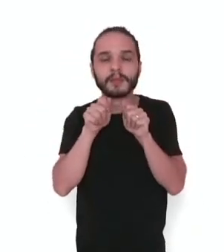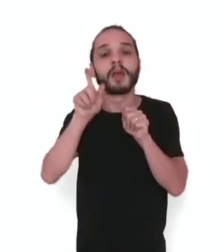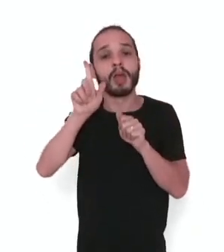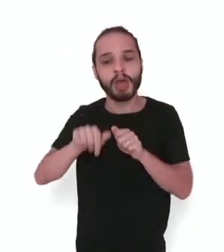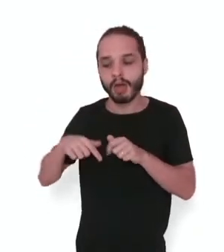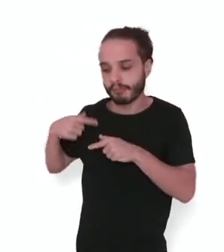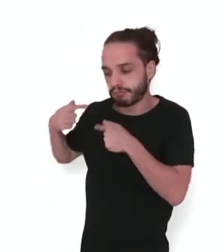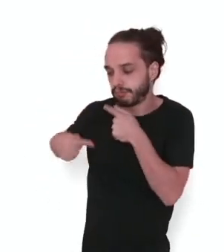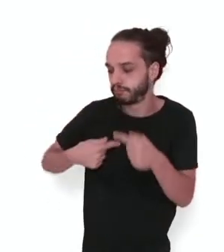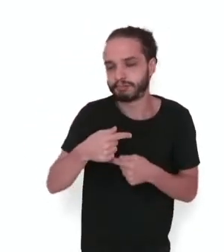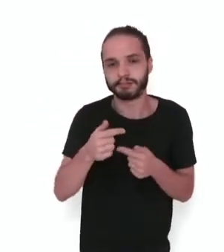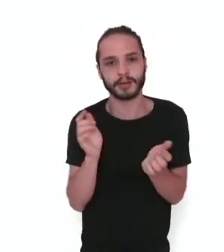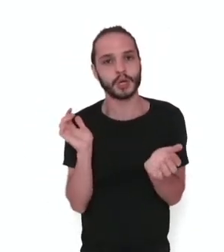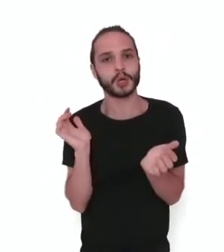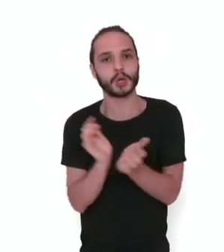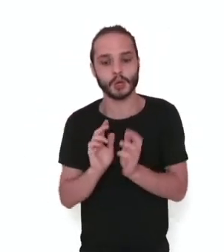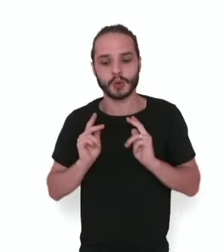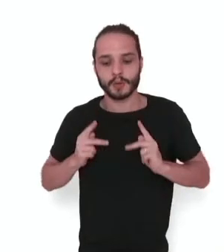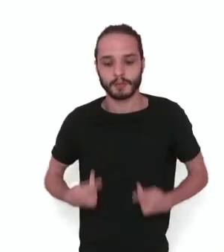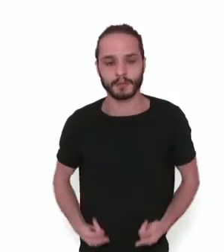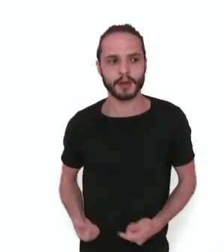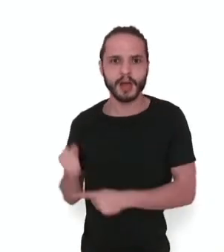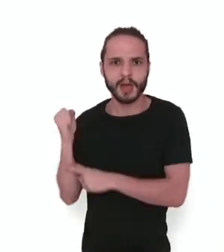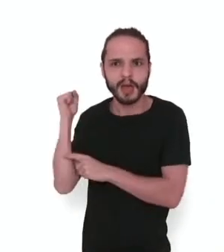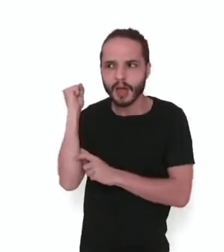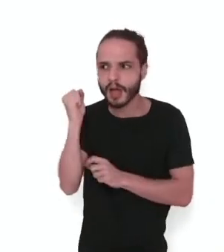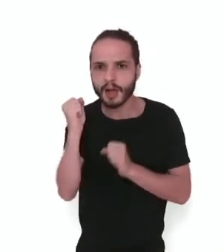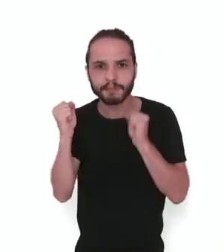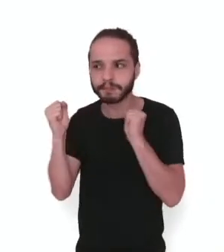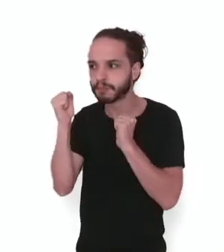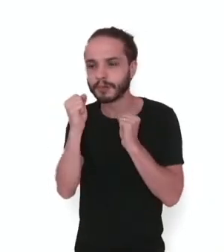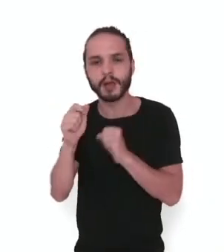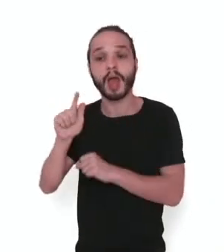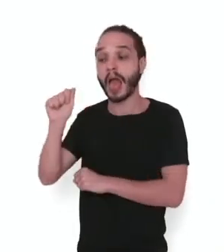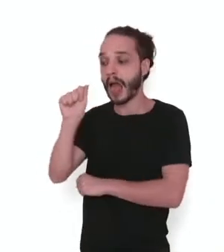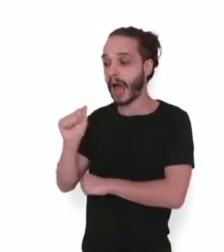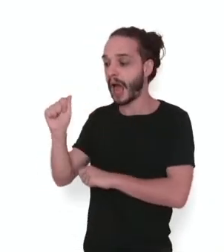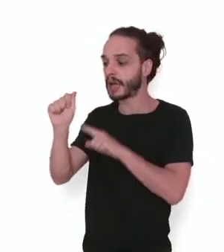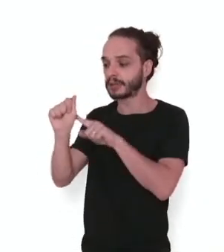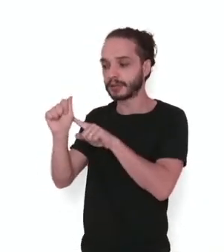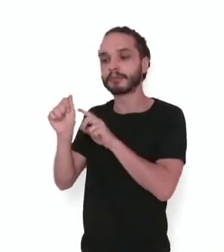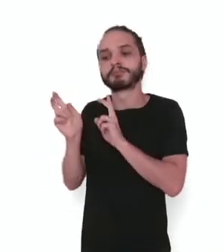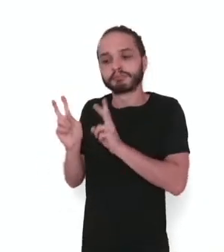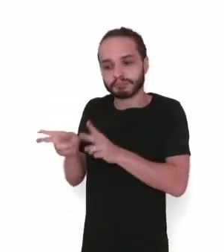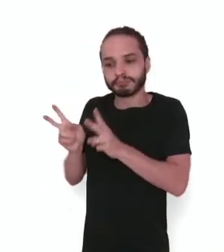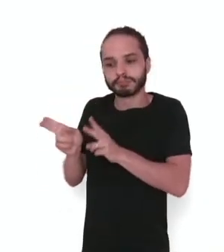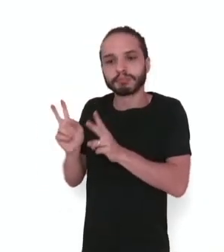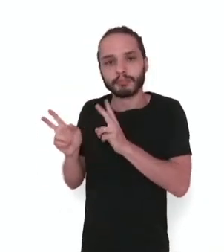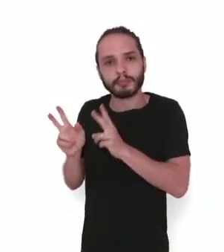grupos humanos caçadores que vieram da Ásia e permaneceram na região do Alasca.